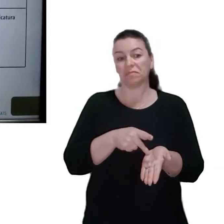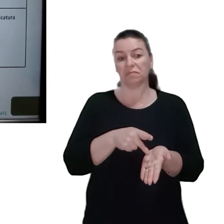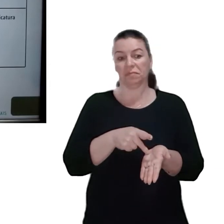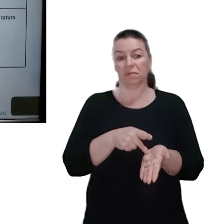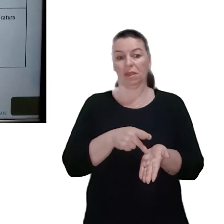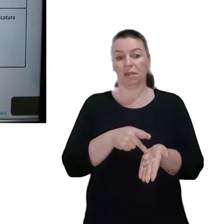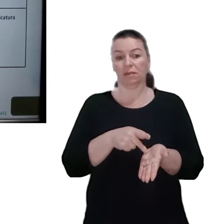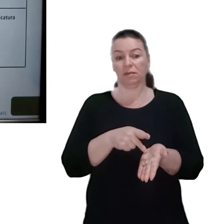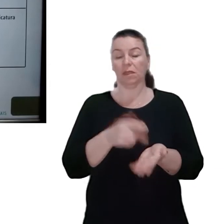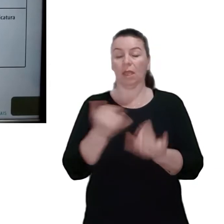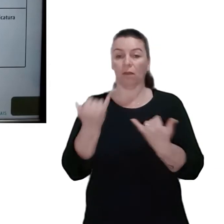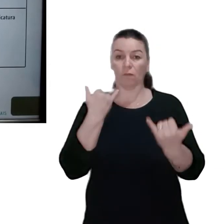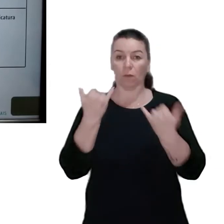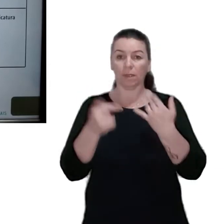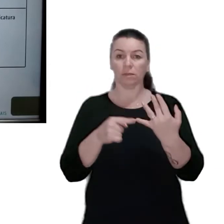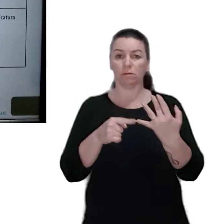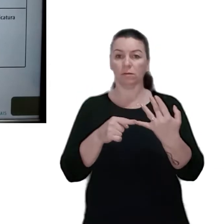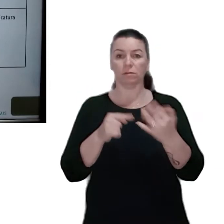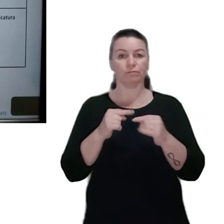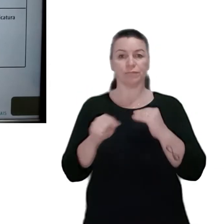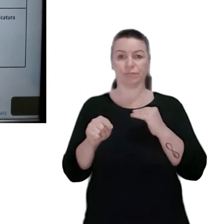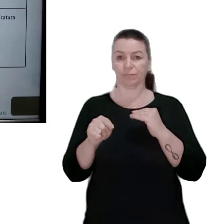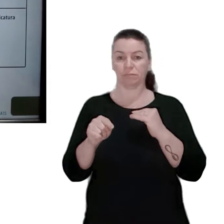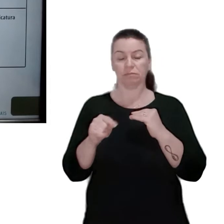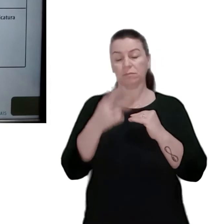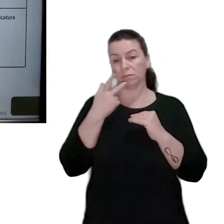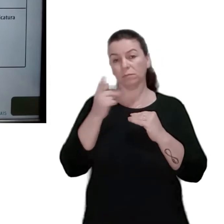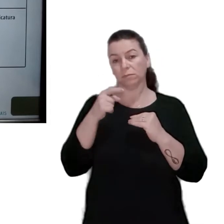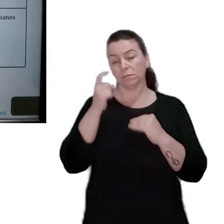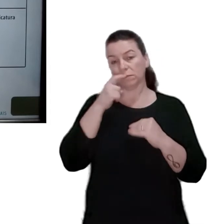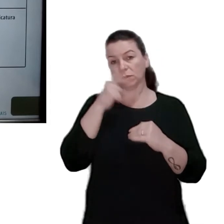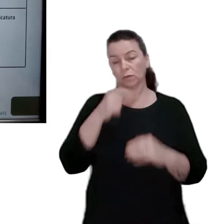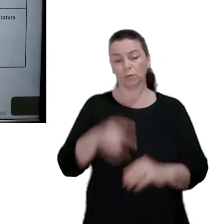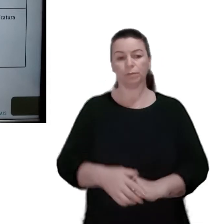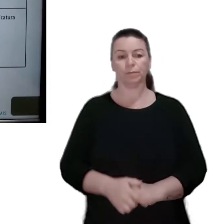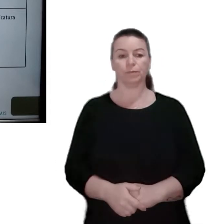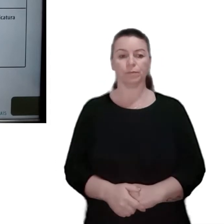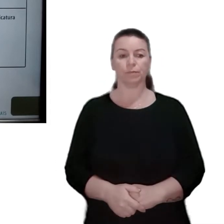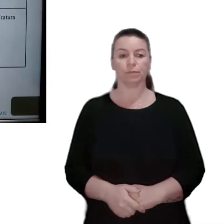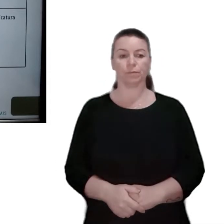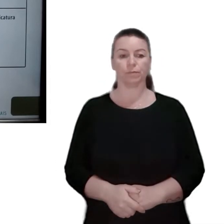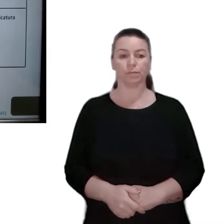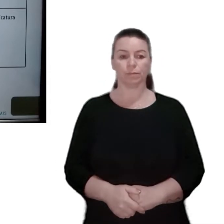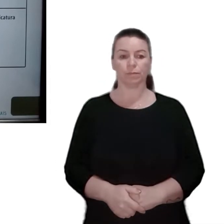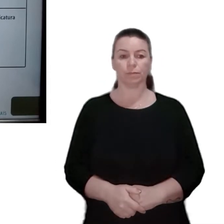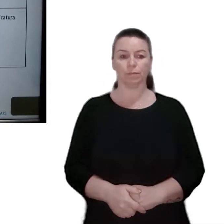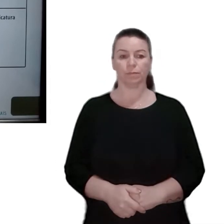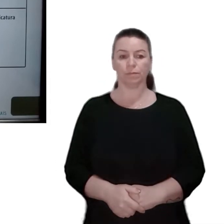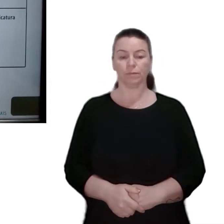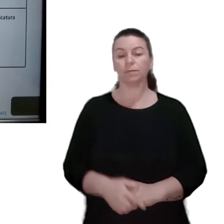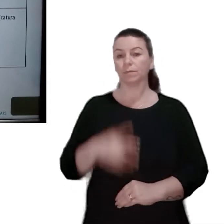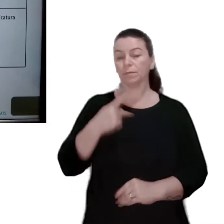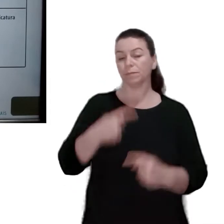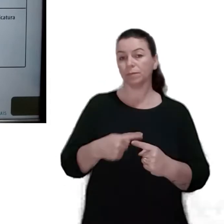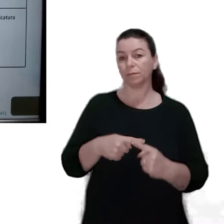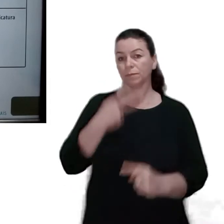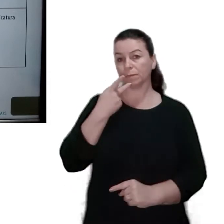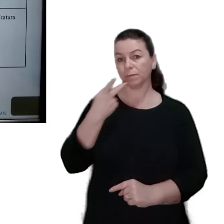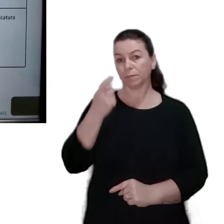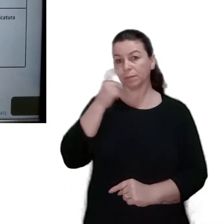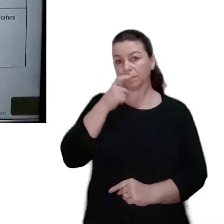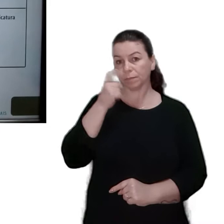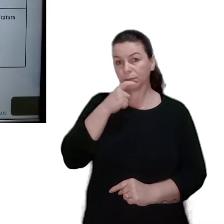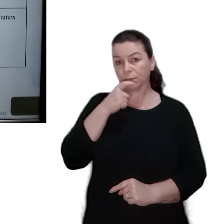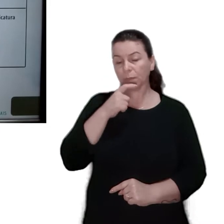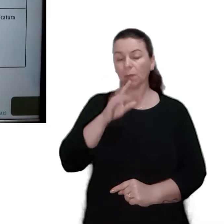a informação de Daniela não está sendo confirmada, ela mentiu. Ao dizer que Carlos está mentindo,